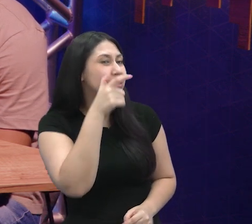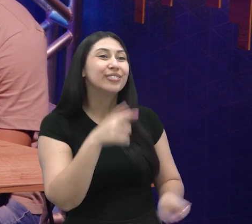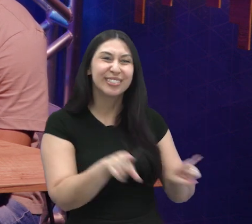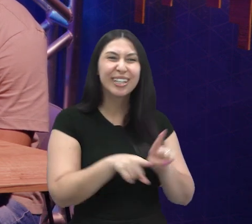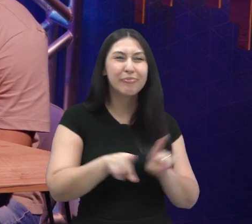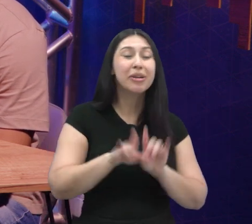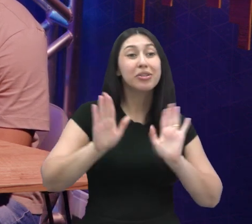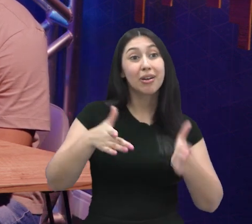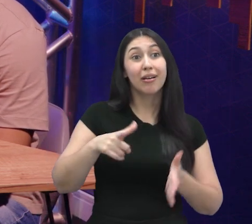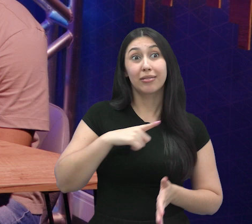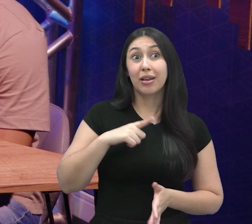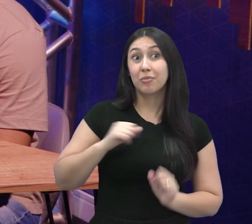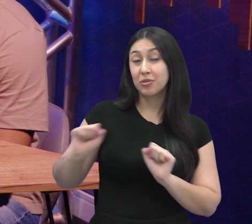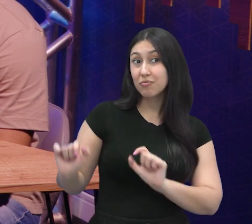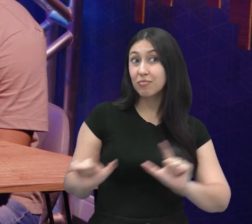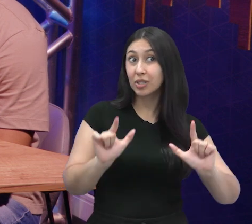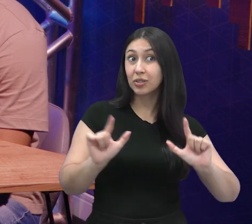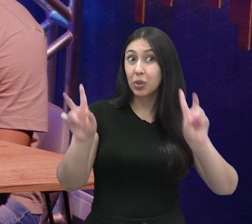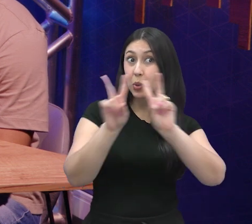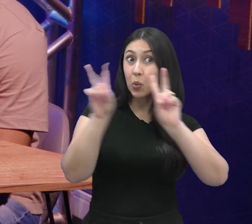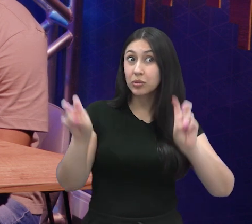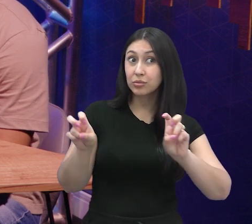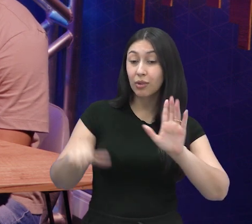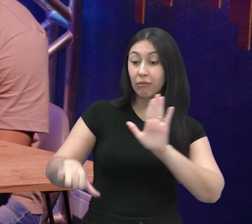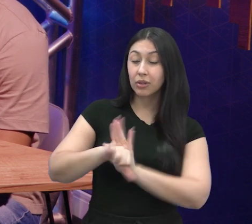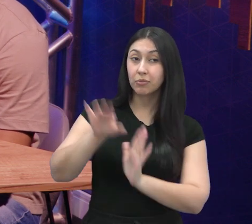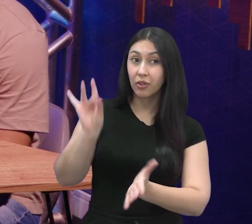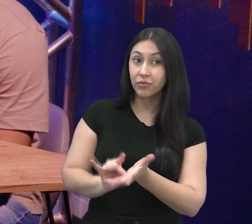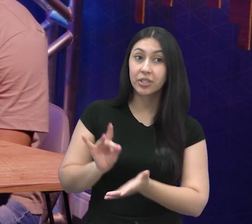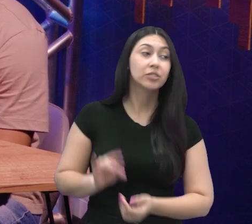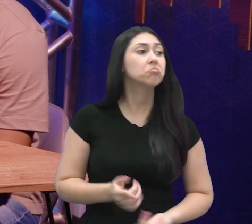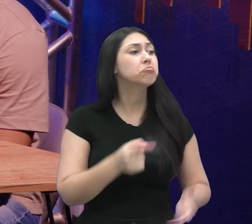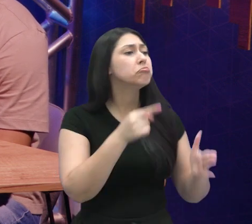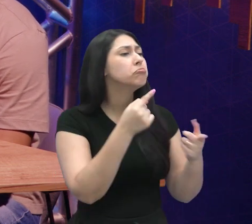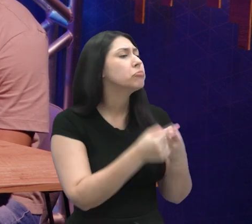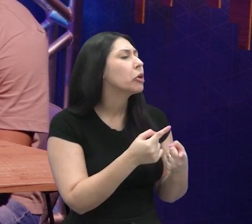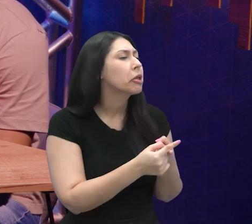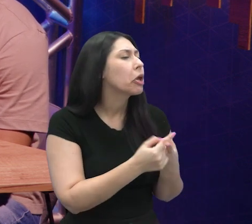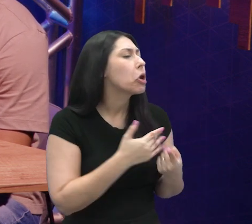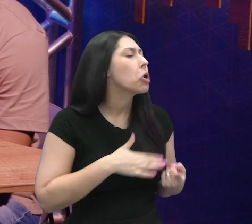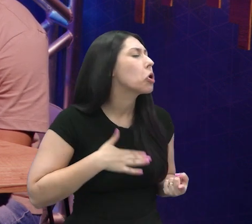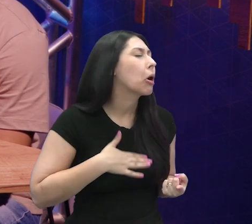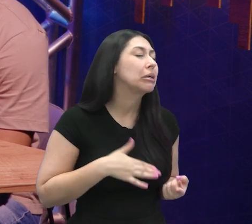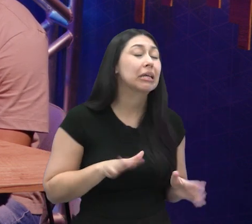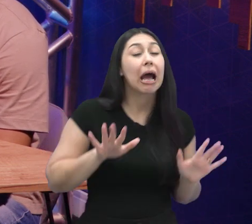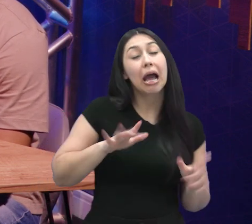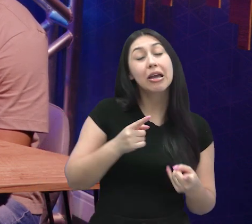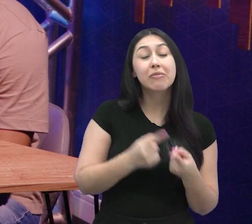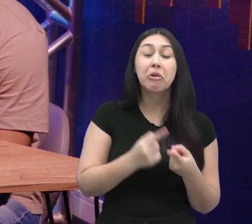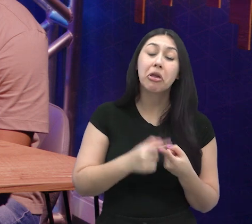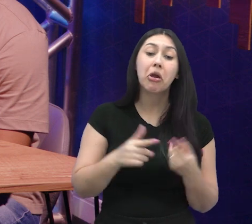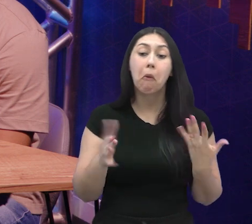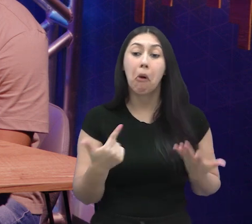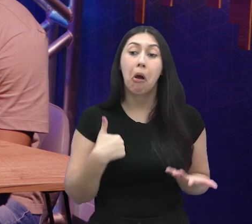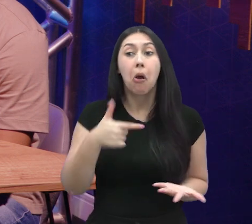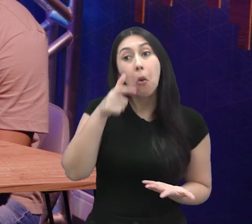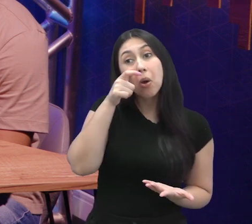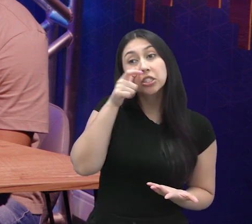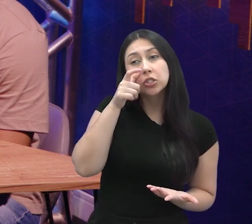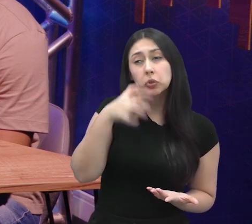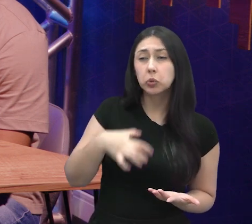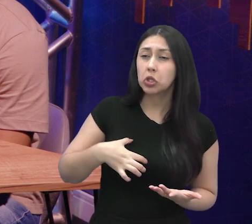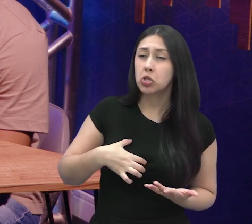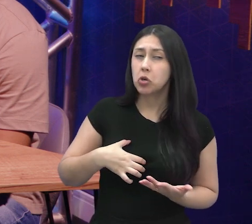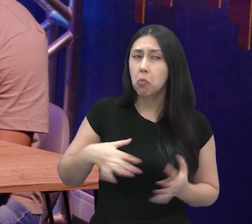gente já fez um episódio sobre true crime, você pode assistir. Por que você gosta de consumir esse conteúdo? E a pessoa vai lá e fala, porque quando eu assisto isso, eu me sinto